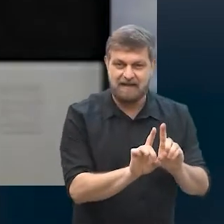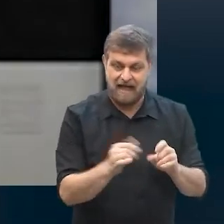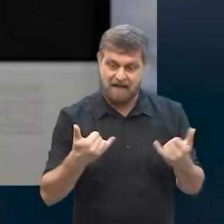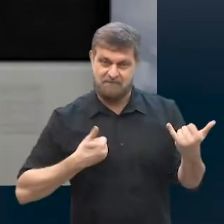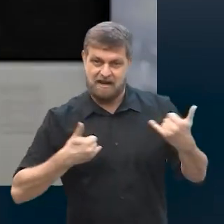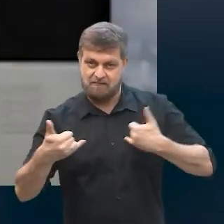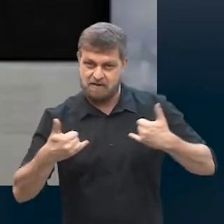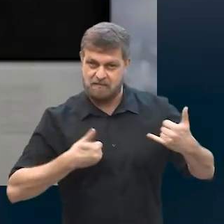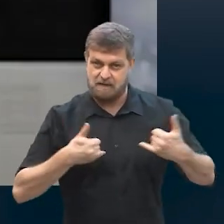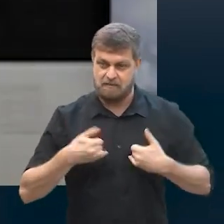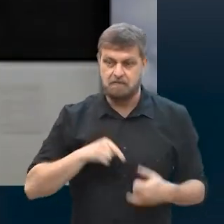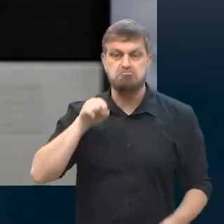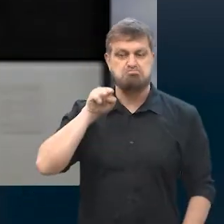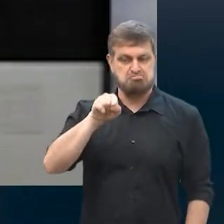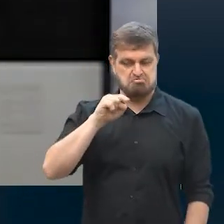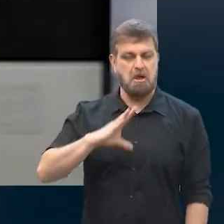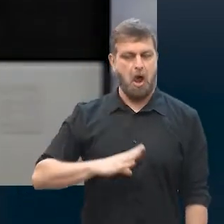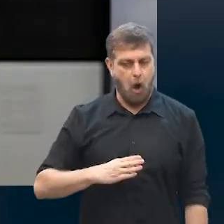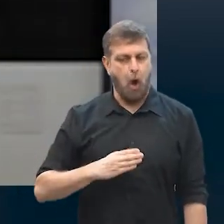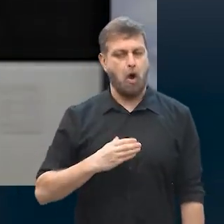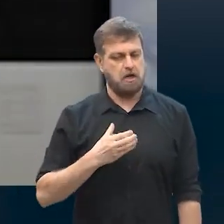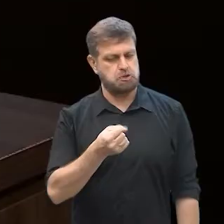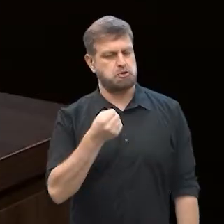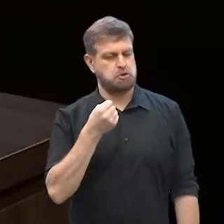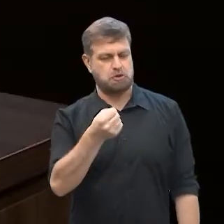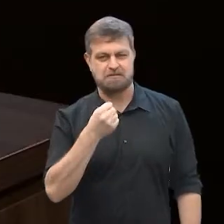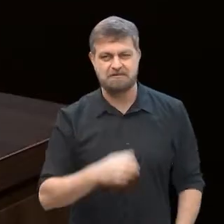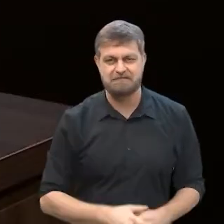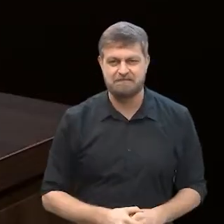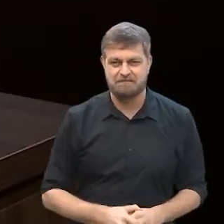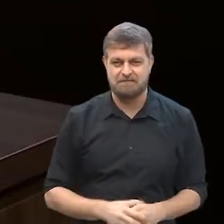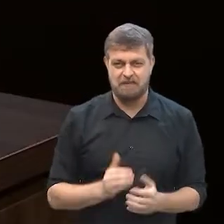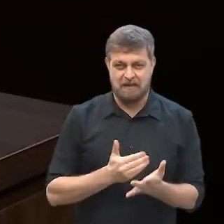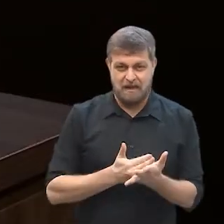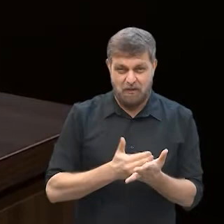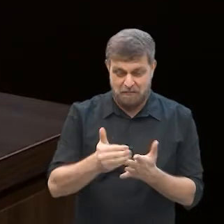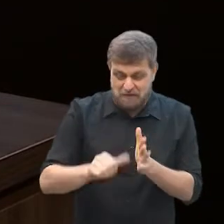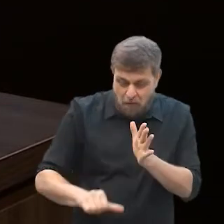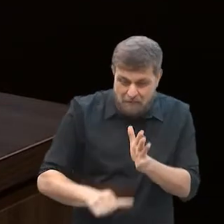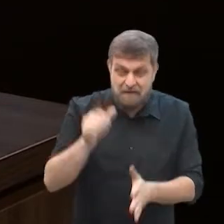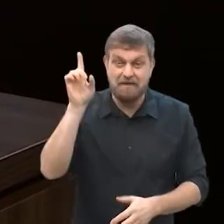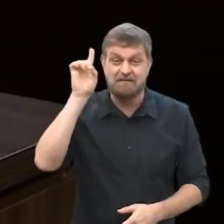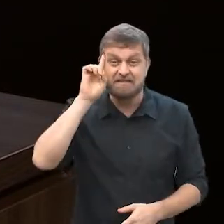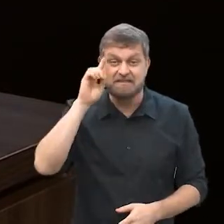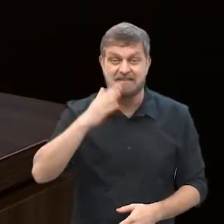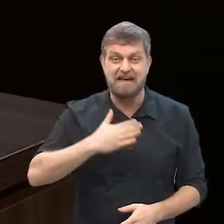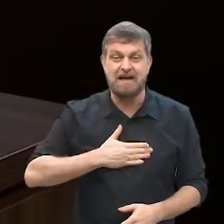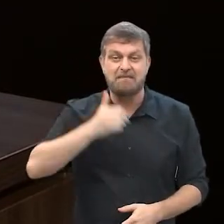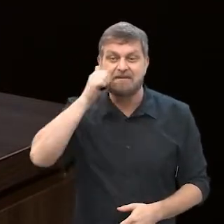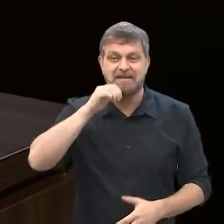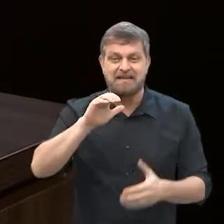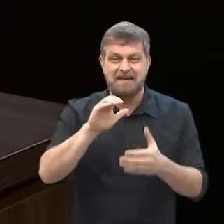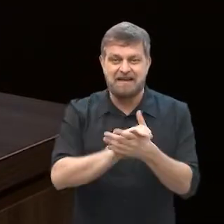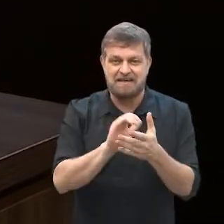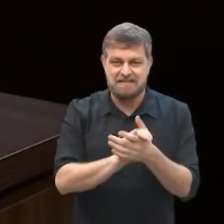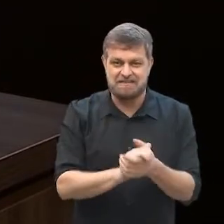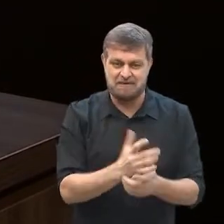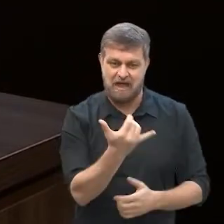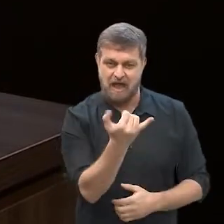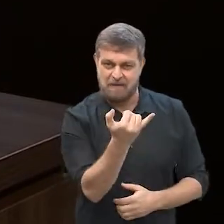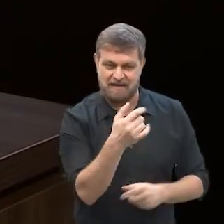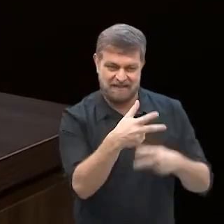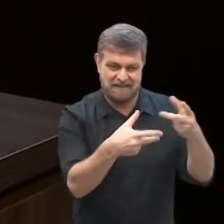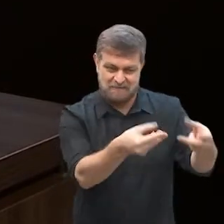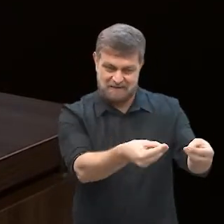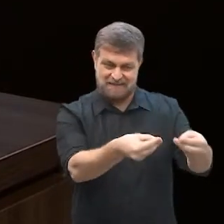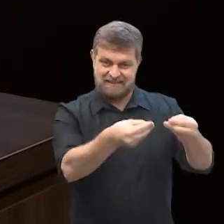puxa, seu Rodrigo, o senhor realmente foi corajoso, né? Então, assim, foi o primeiro dia, a minha esposa me presenteou com uma caneta, falou, olha,